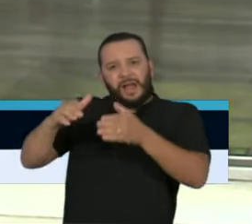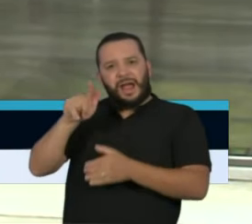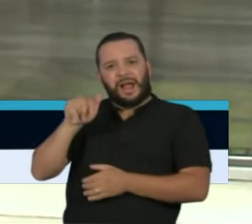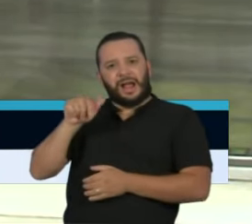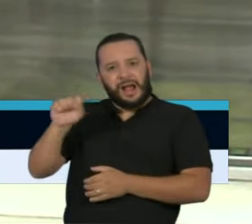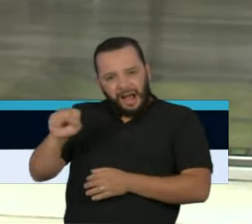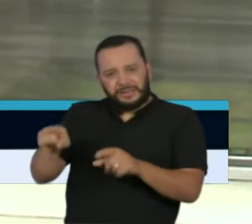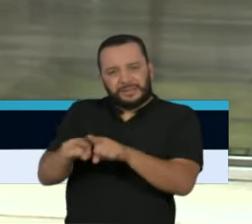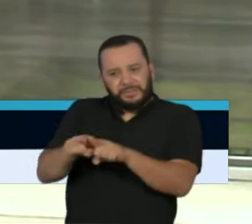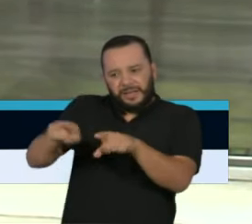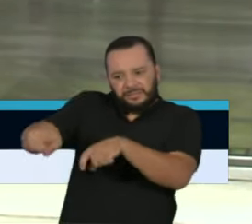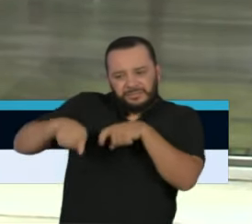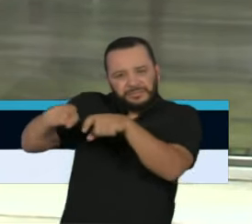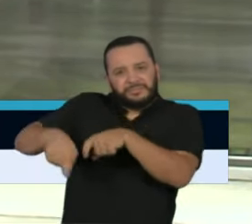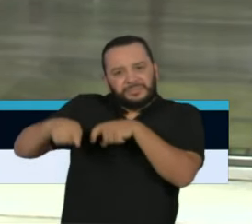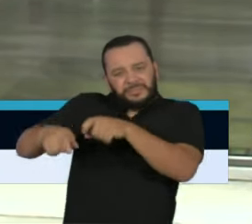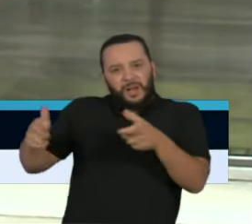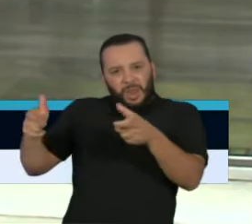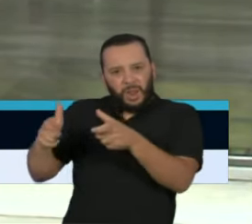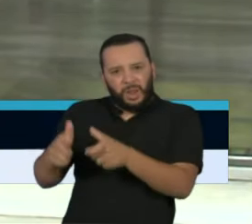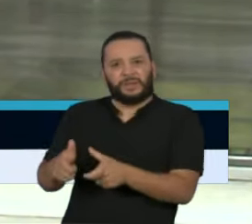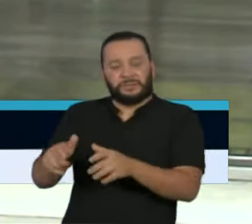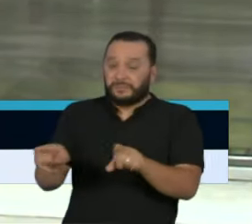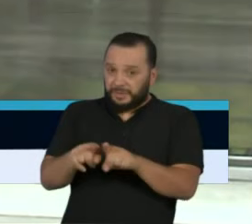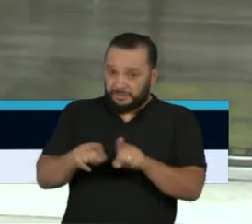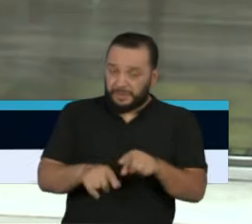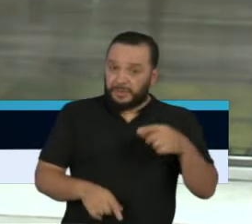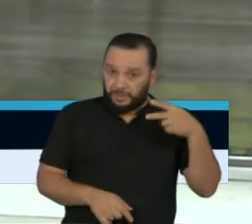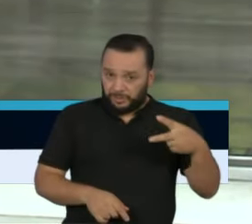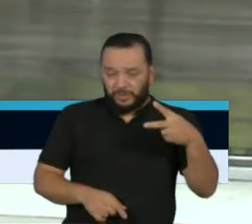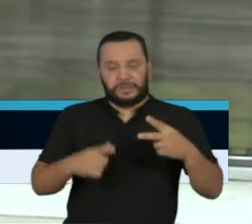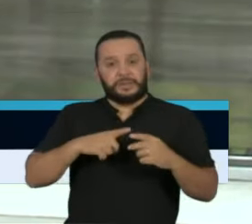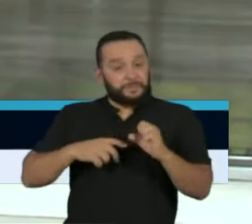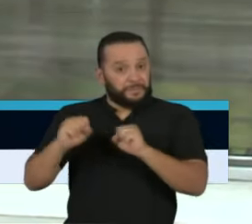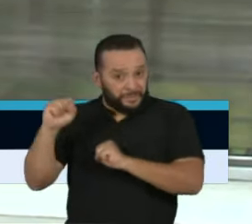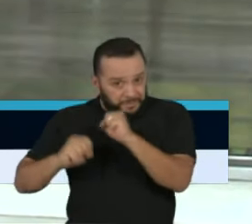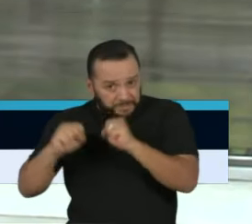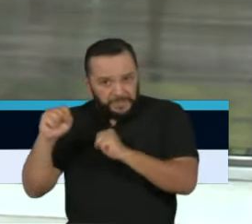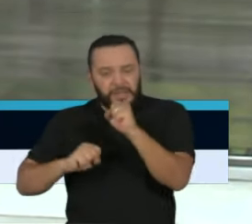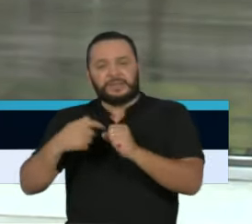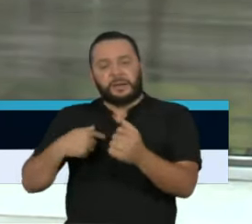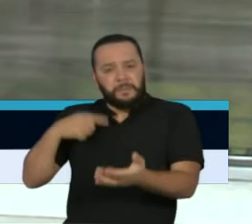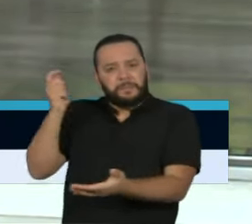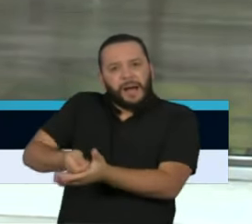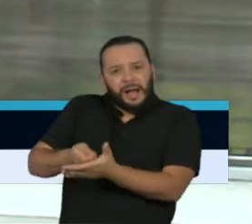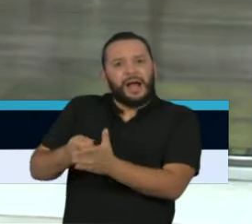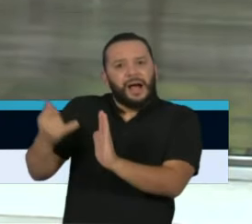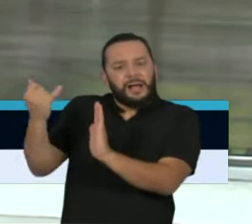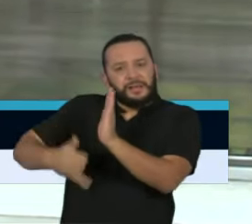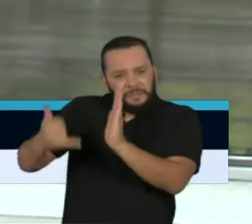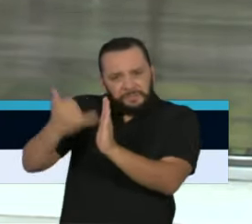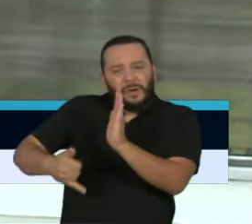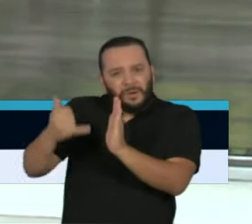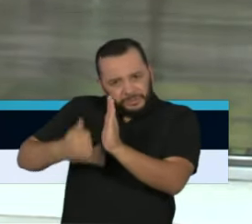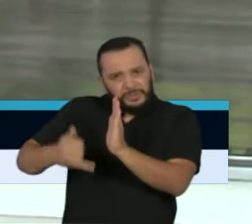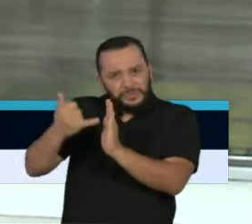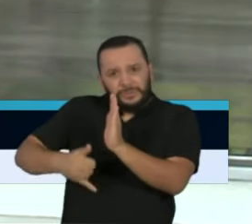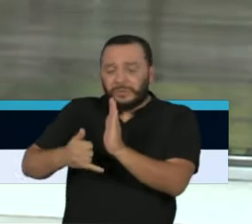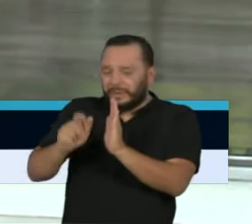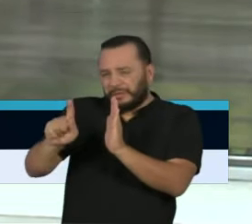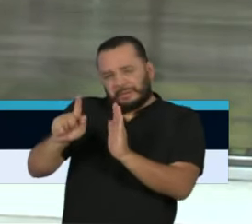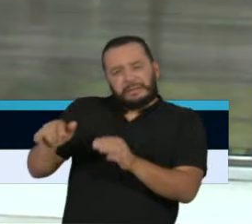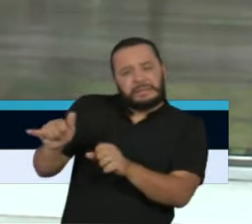outros fatores. 2. Inclusão do financiamento às empresas para os pagamentos de impostos entre as alternativas